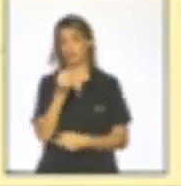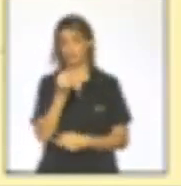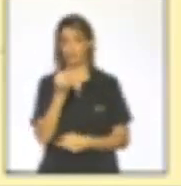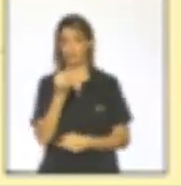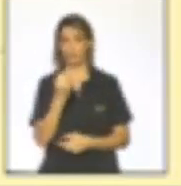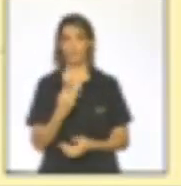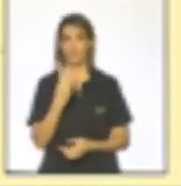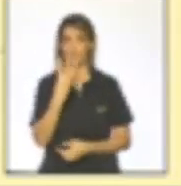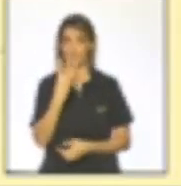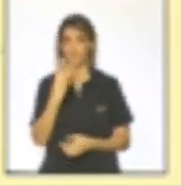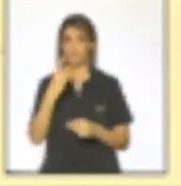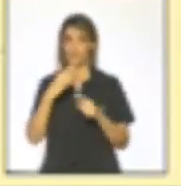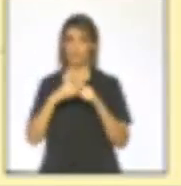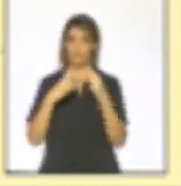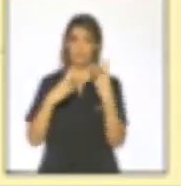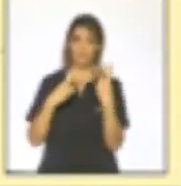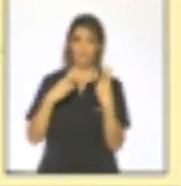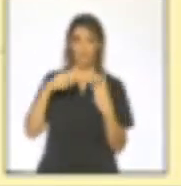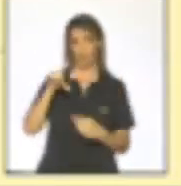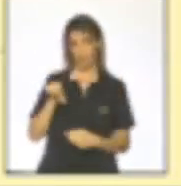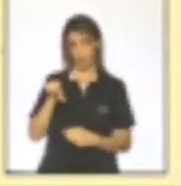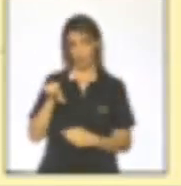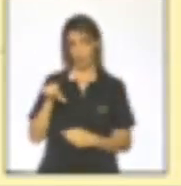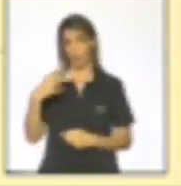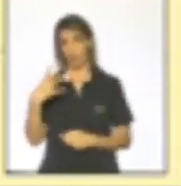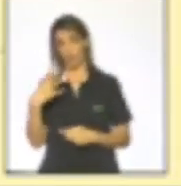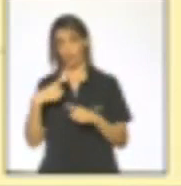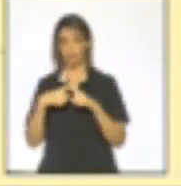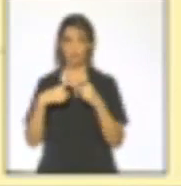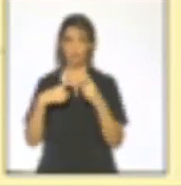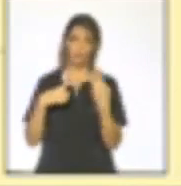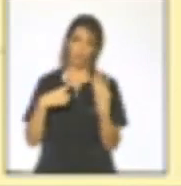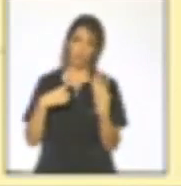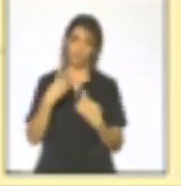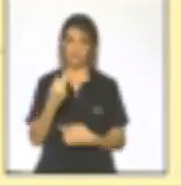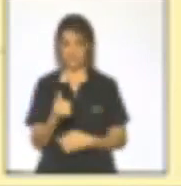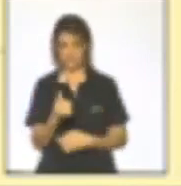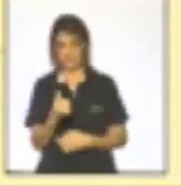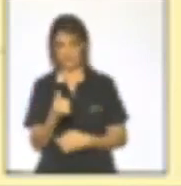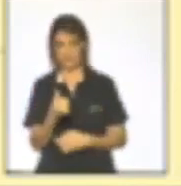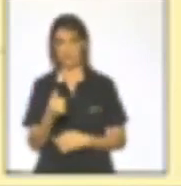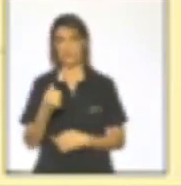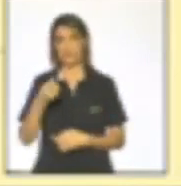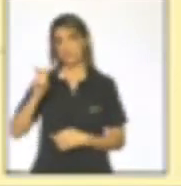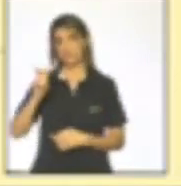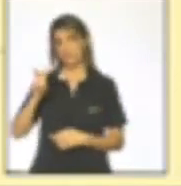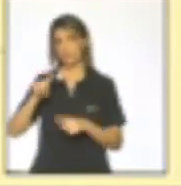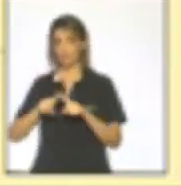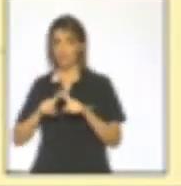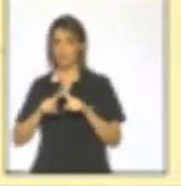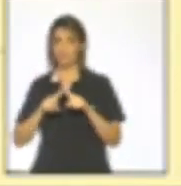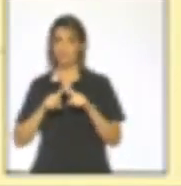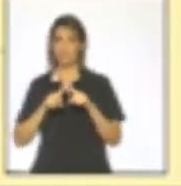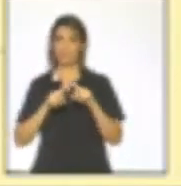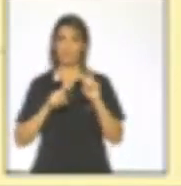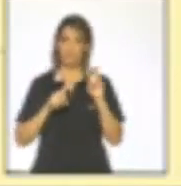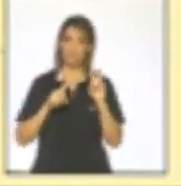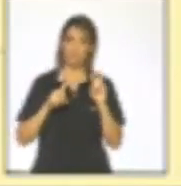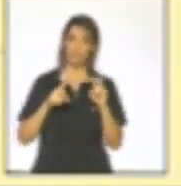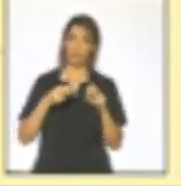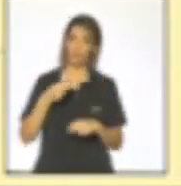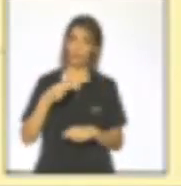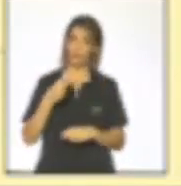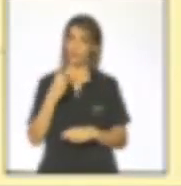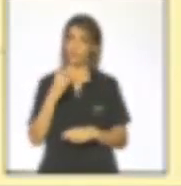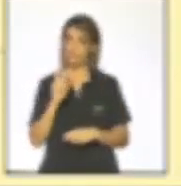Vamos lá. 3 vezes 3, 9. 4 vezes 4, 16. 5 vezes 5, 25.